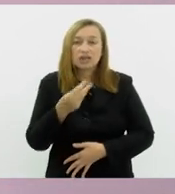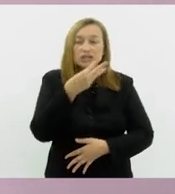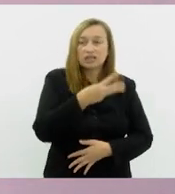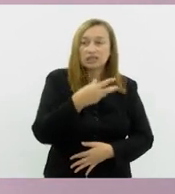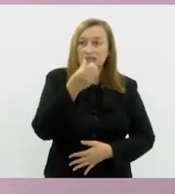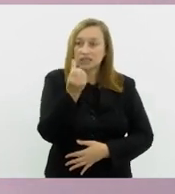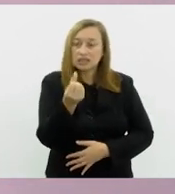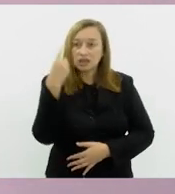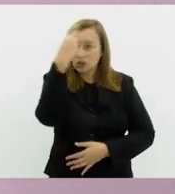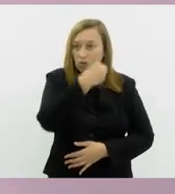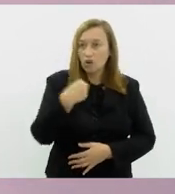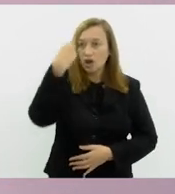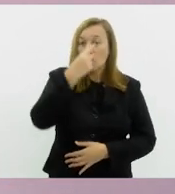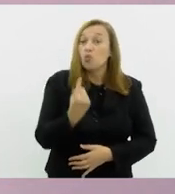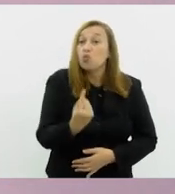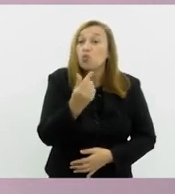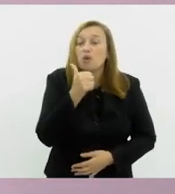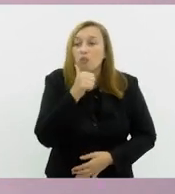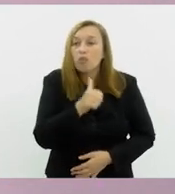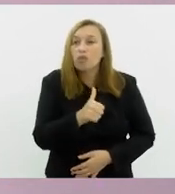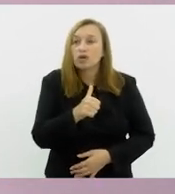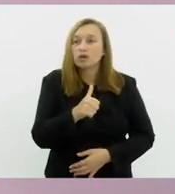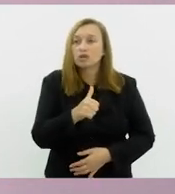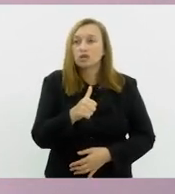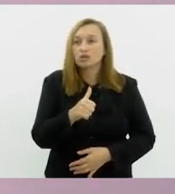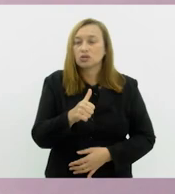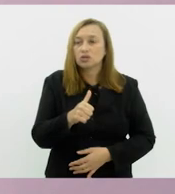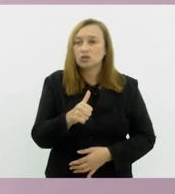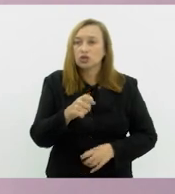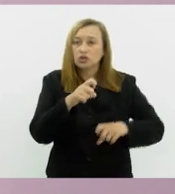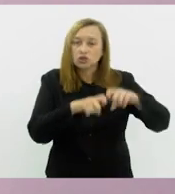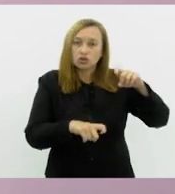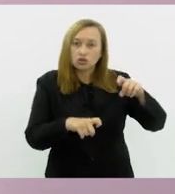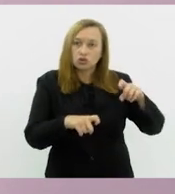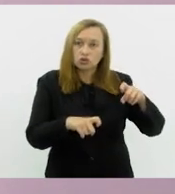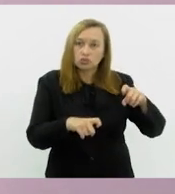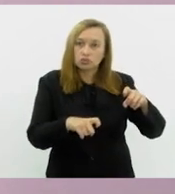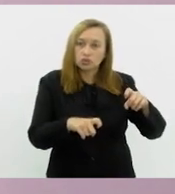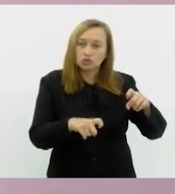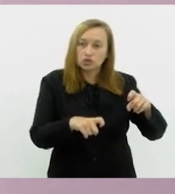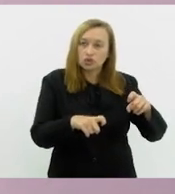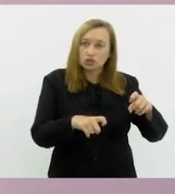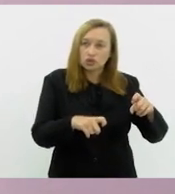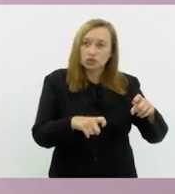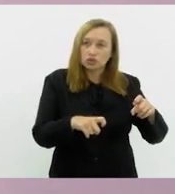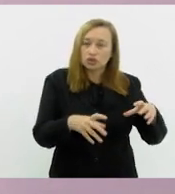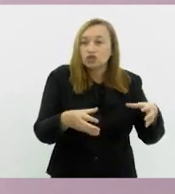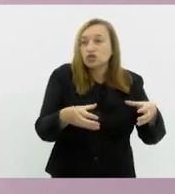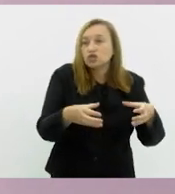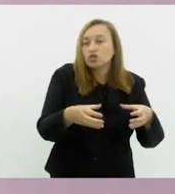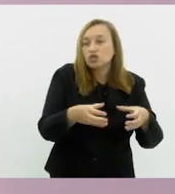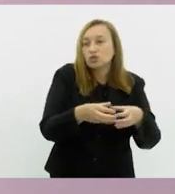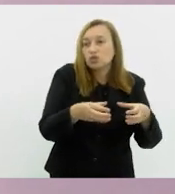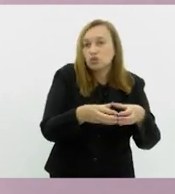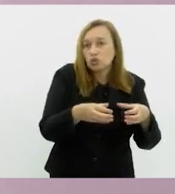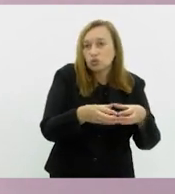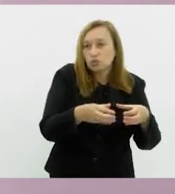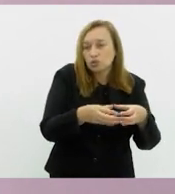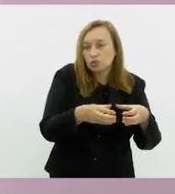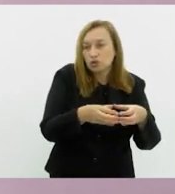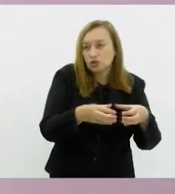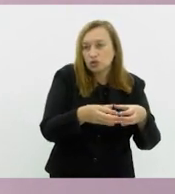horas, uma mulher é vítima de estupro coletivo no Estado do Rio de Janeiro. Então, são